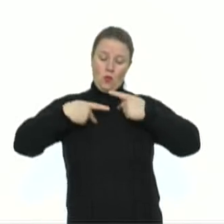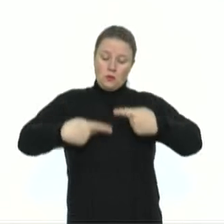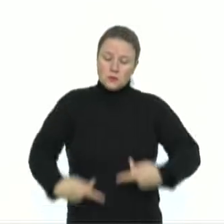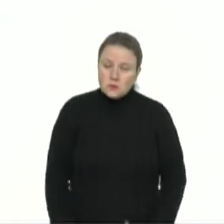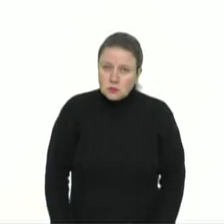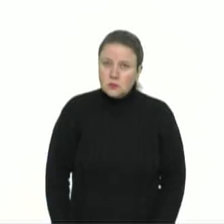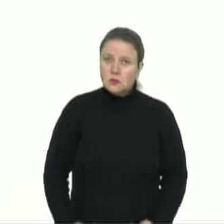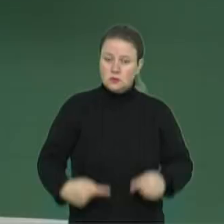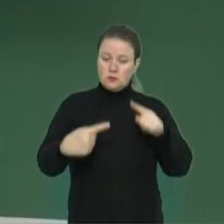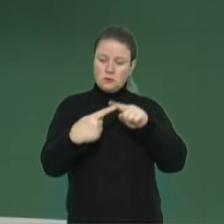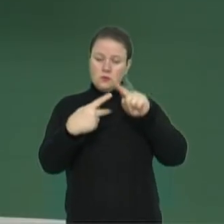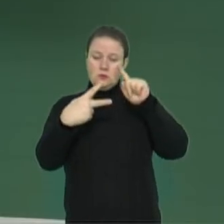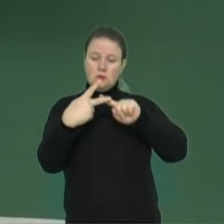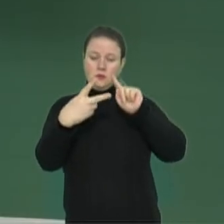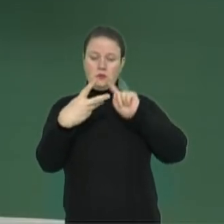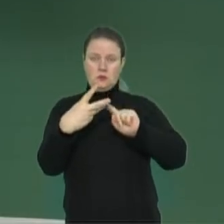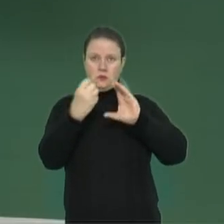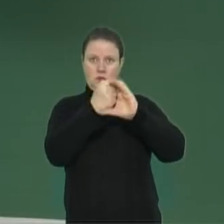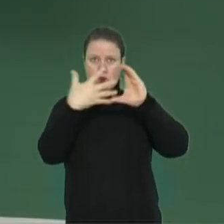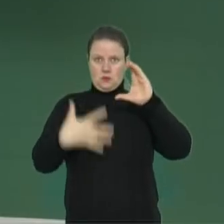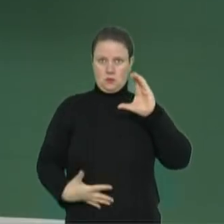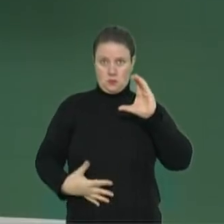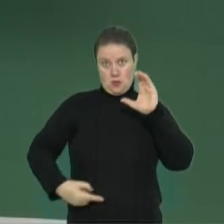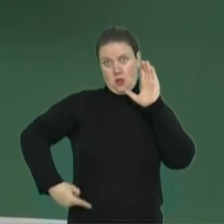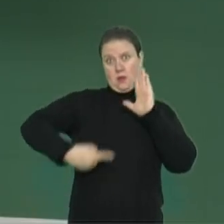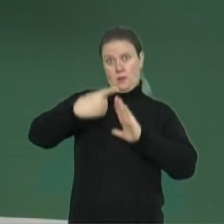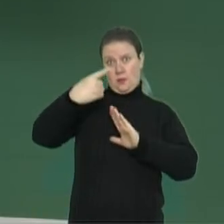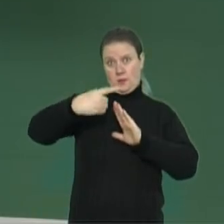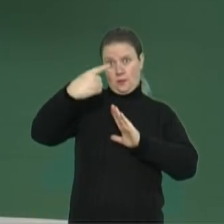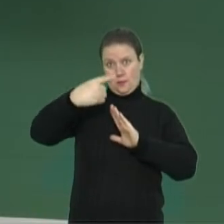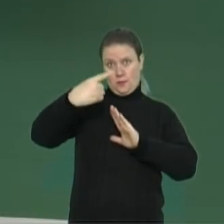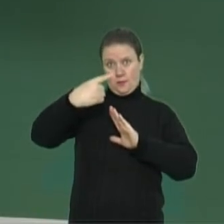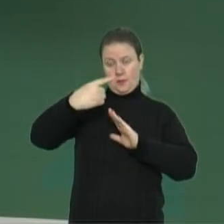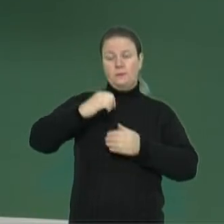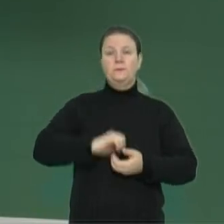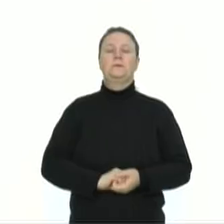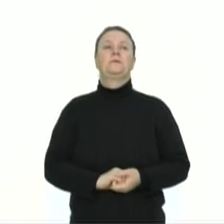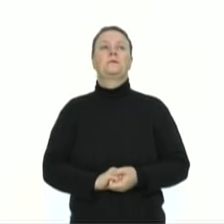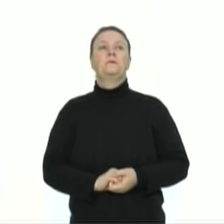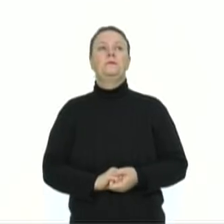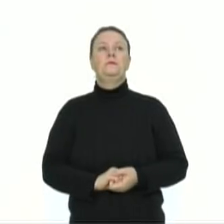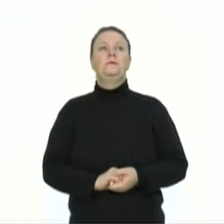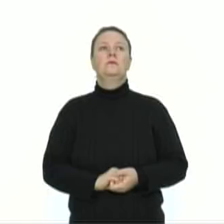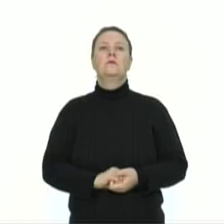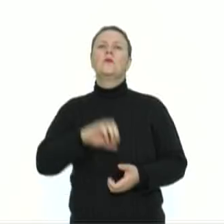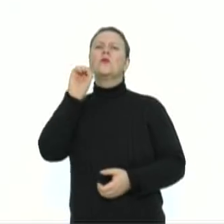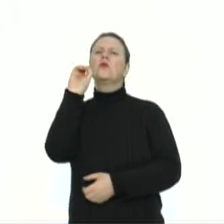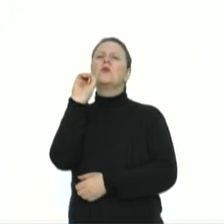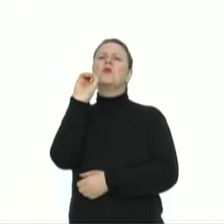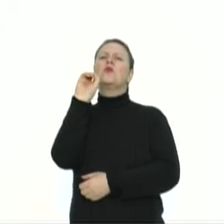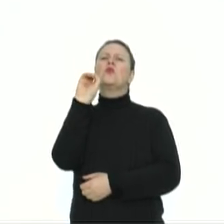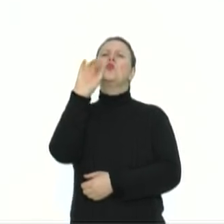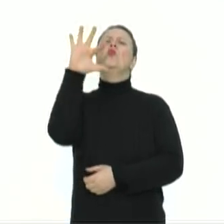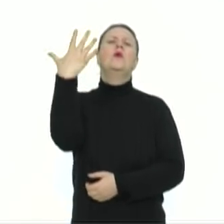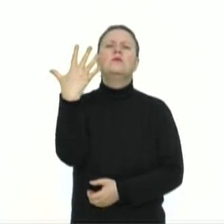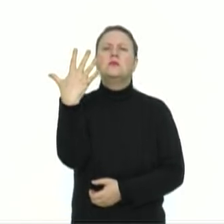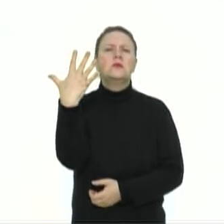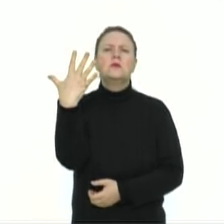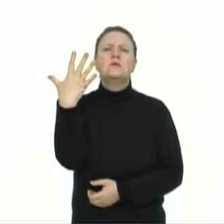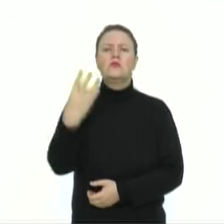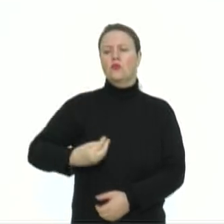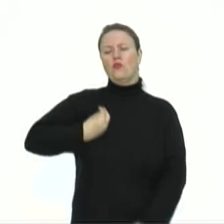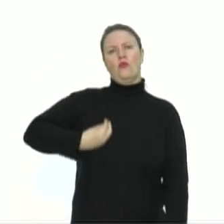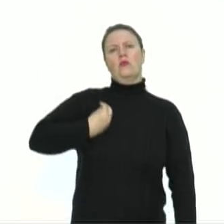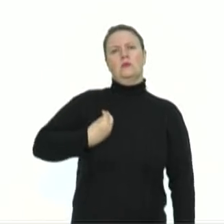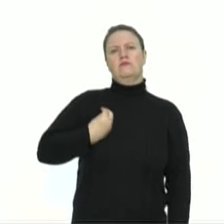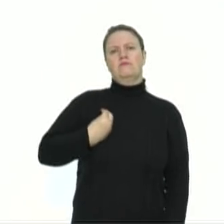vai ter três características principais. A primeira delas é o que o Heidegger coloca como o fato da existência,